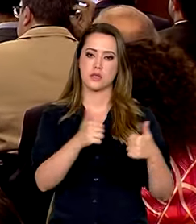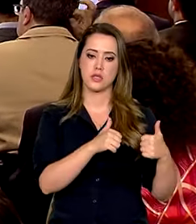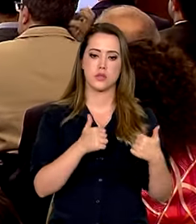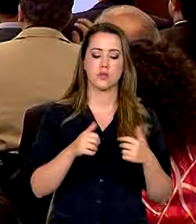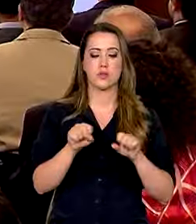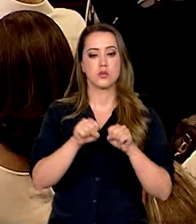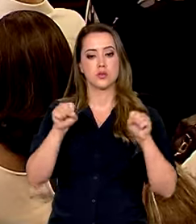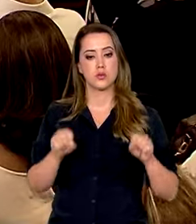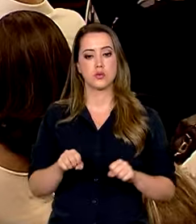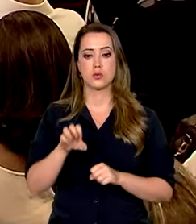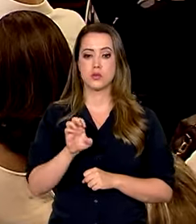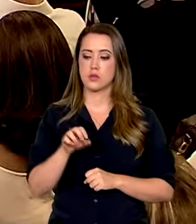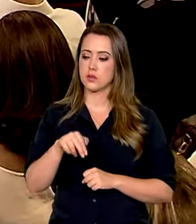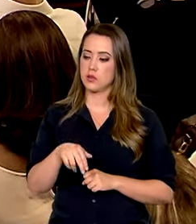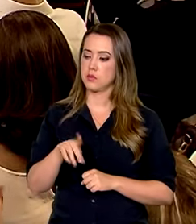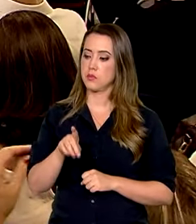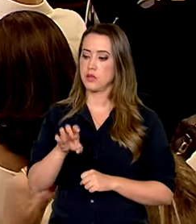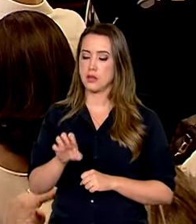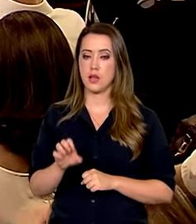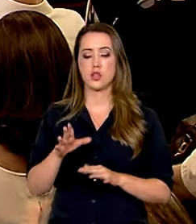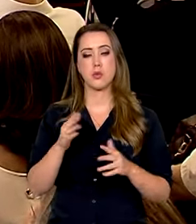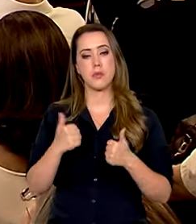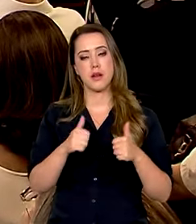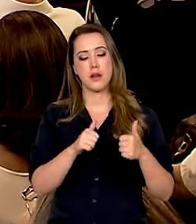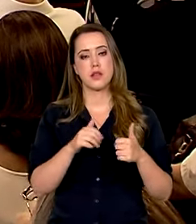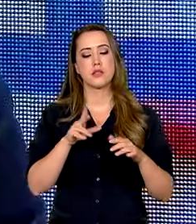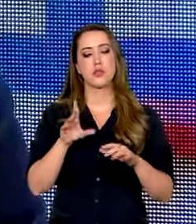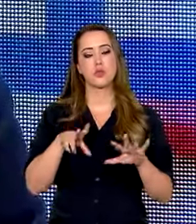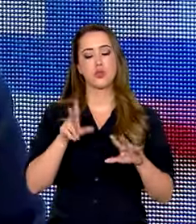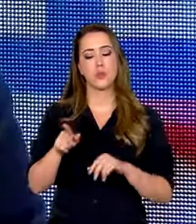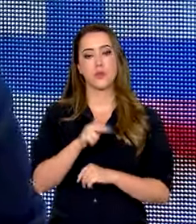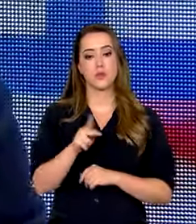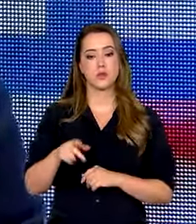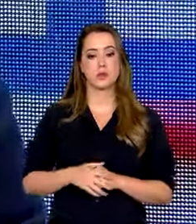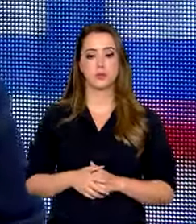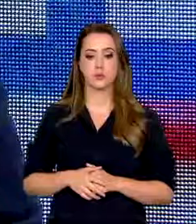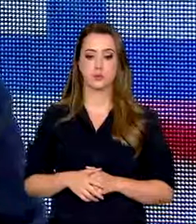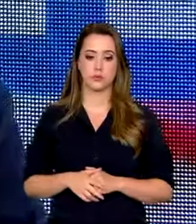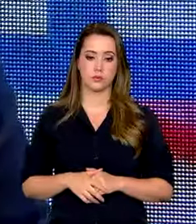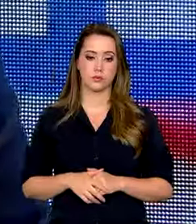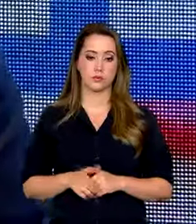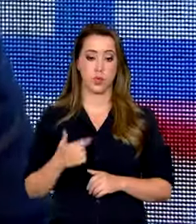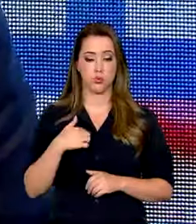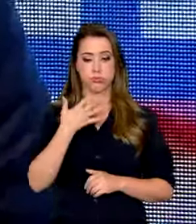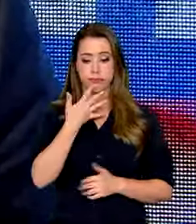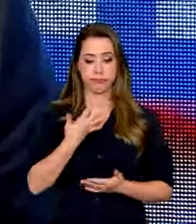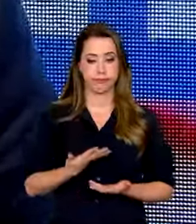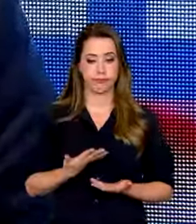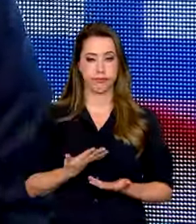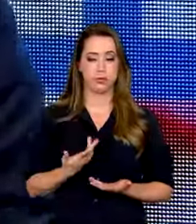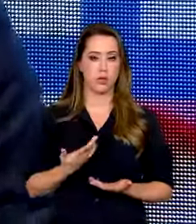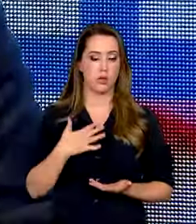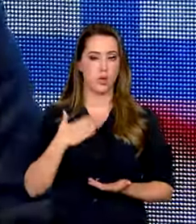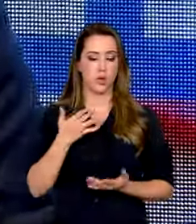no sistema NAD para avaliação da formação de docentes eu fiquei muito bem impactado não é com